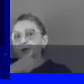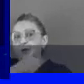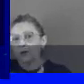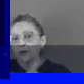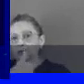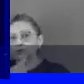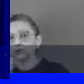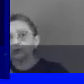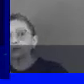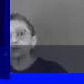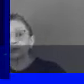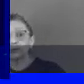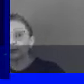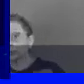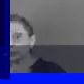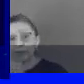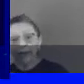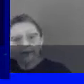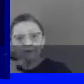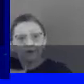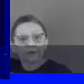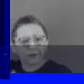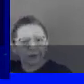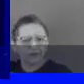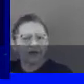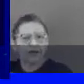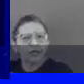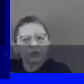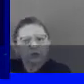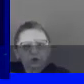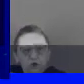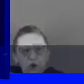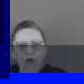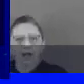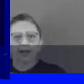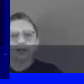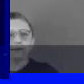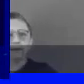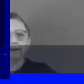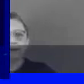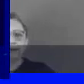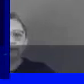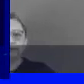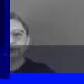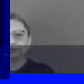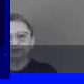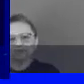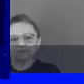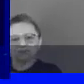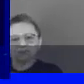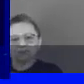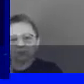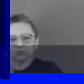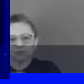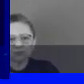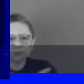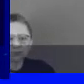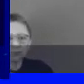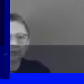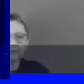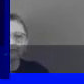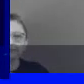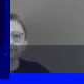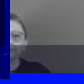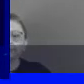que aliás também tem parte nessa tragédia. O deputado lembrou que às vésperas da aprovação, o senador Davi